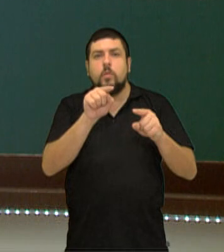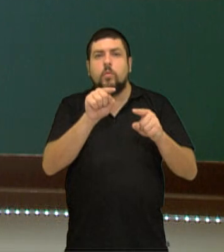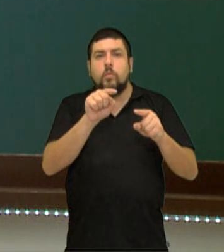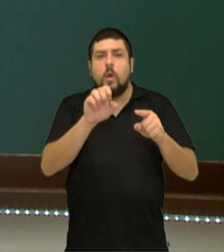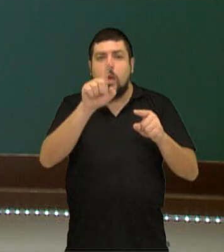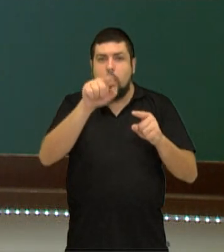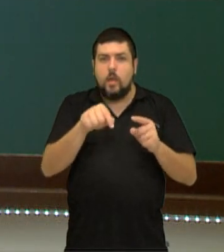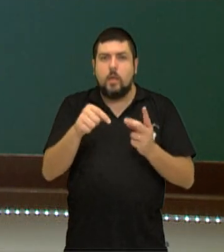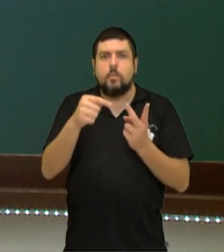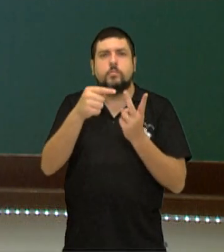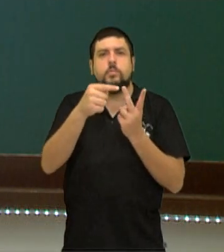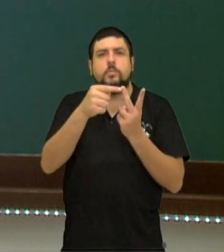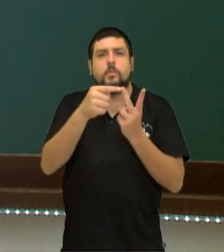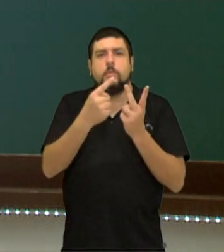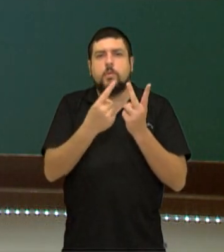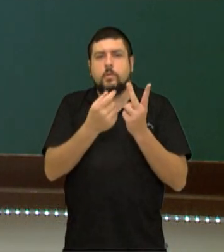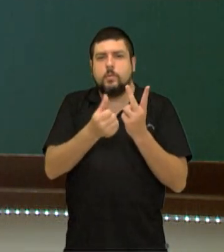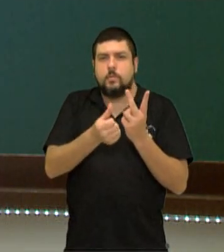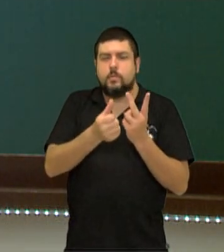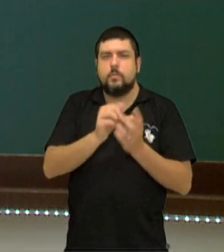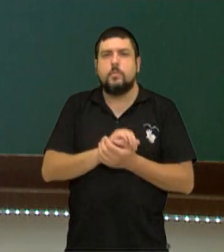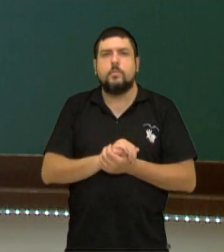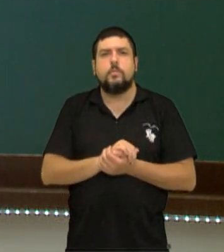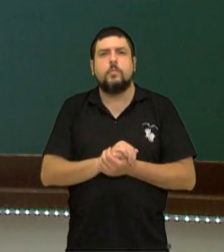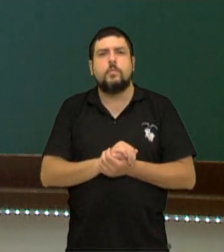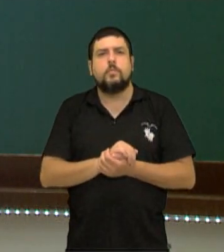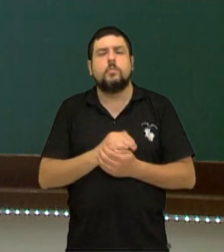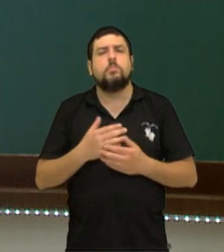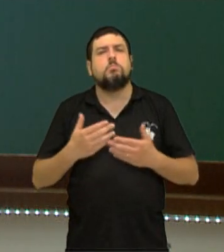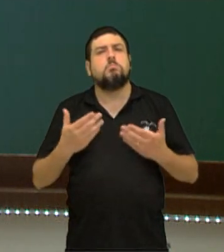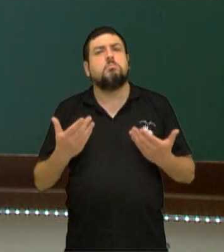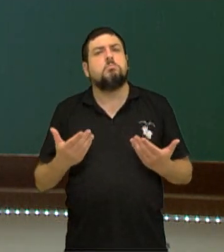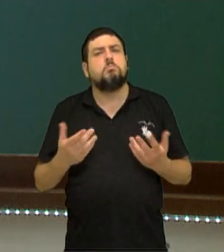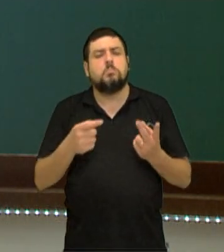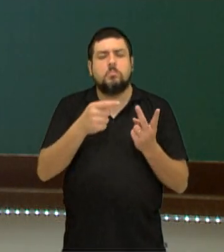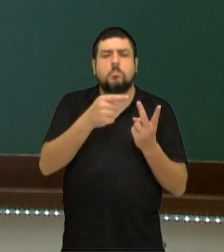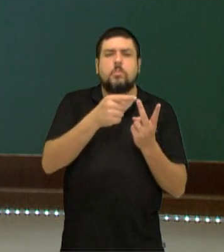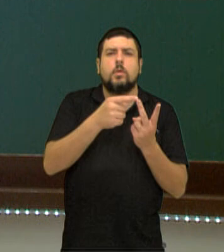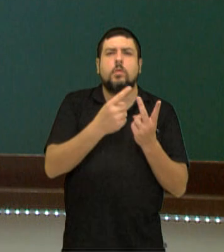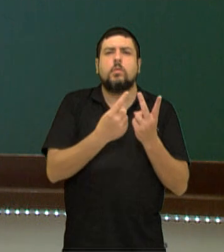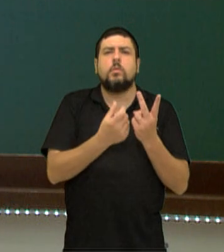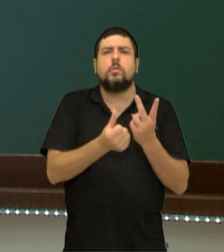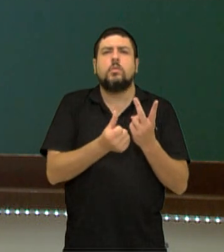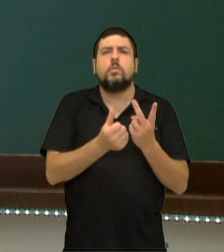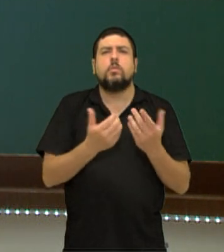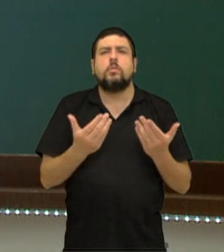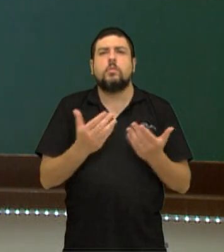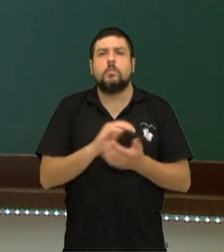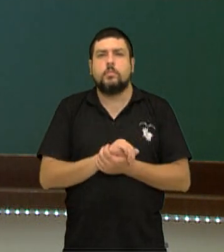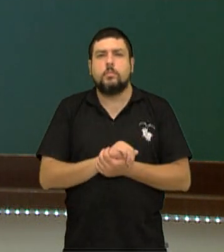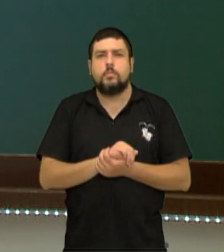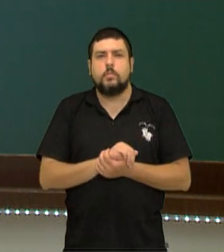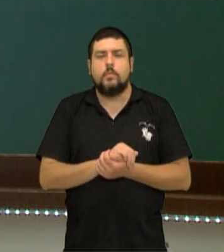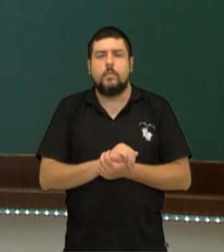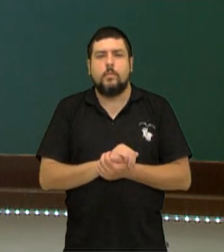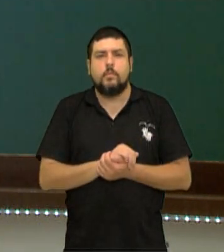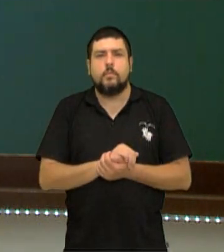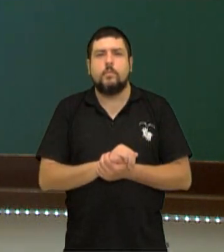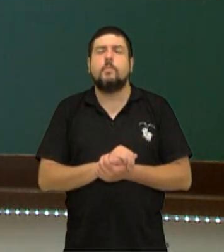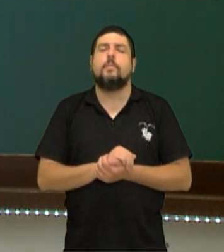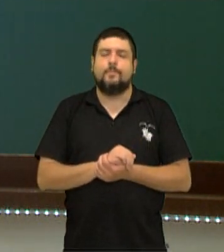raiz quadrada de 16. E aí, qual é a raiz quadrada de 16? A raiz quadrada